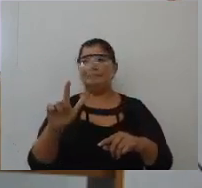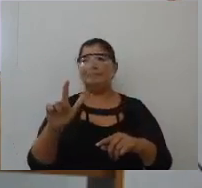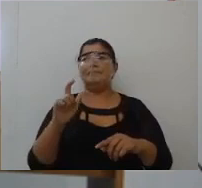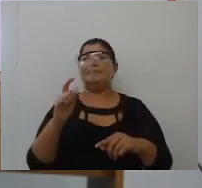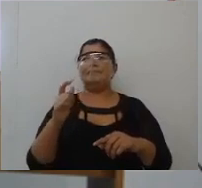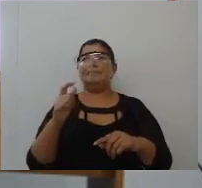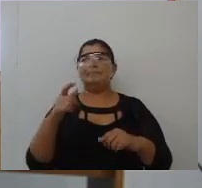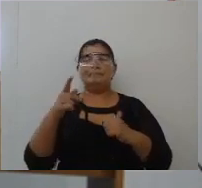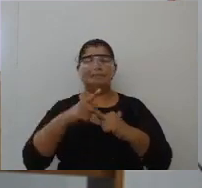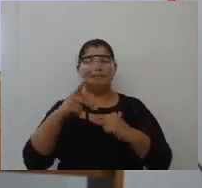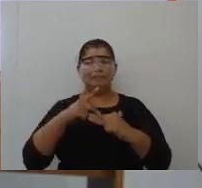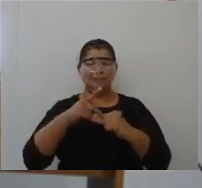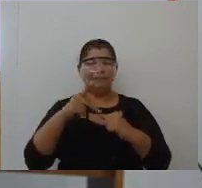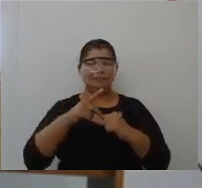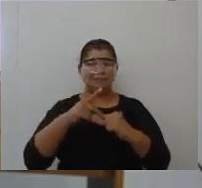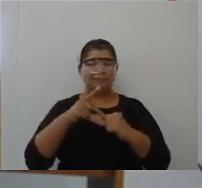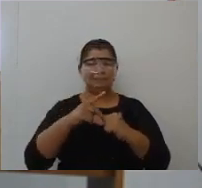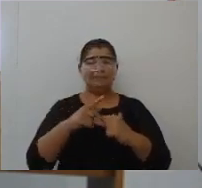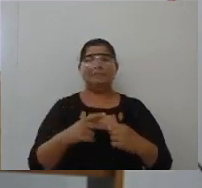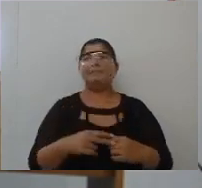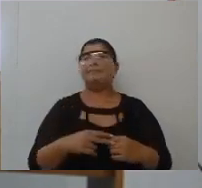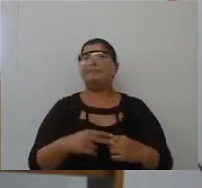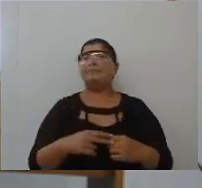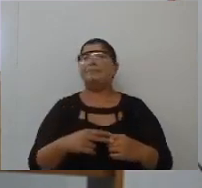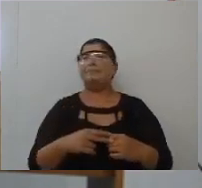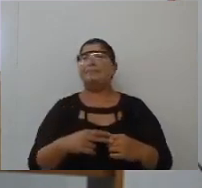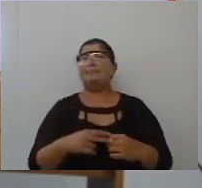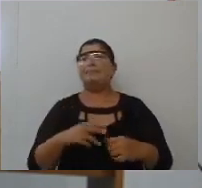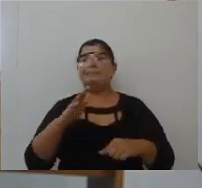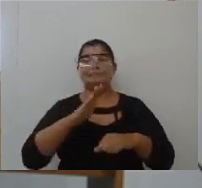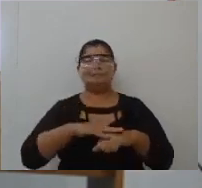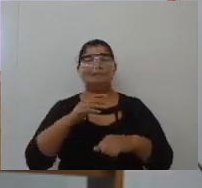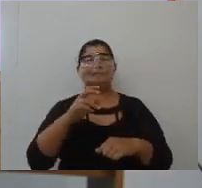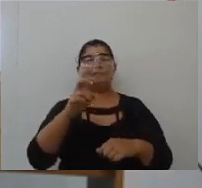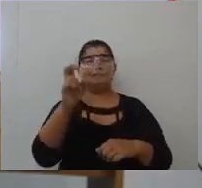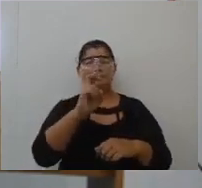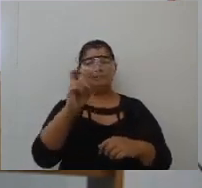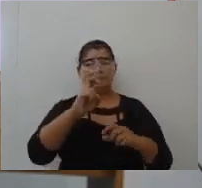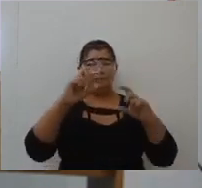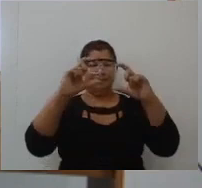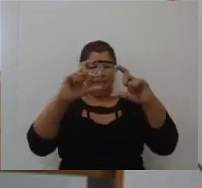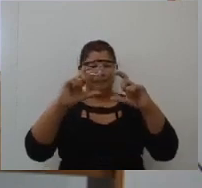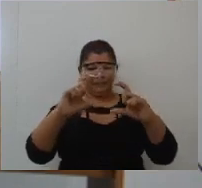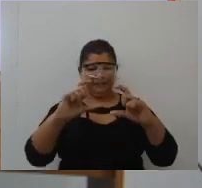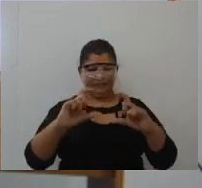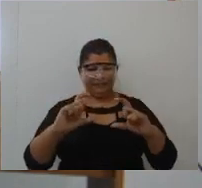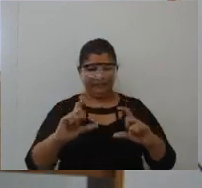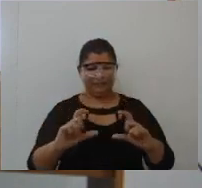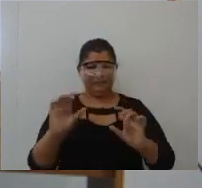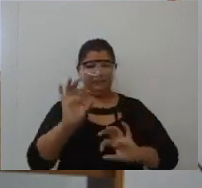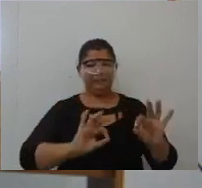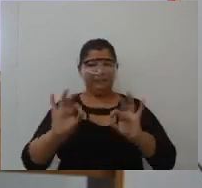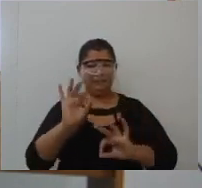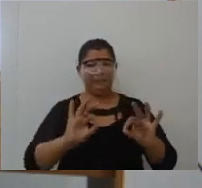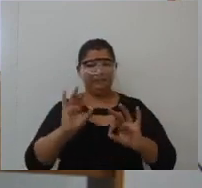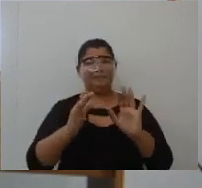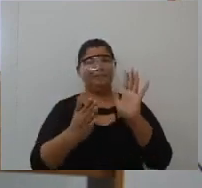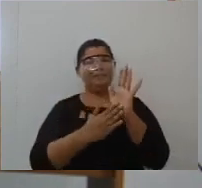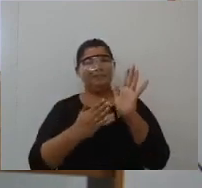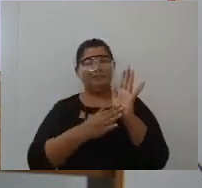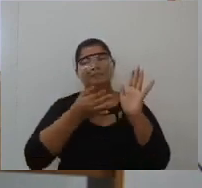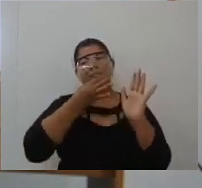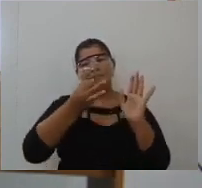né? É Osa, lá de Petrolina. Vamos ver. Sobre a quinta competência, que é a elaboração da proposta de intervenção sobre o